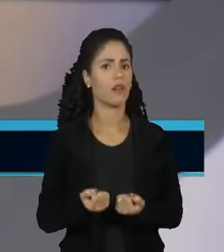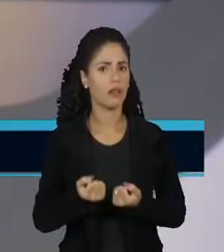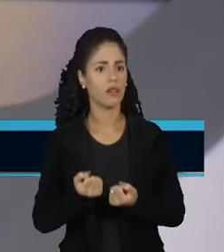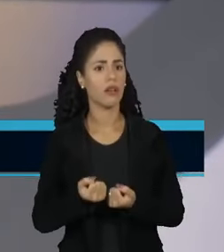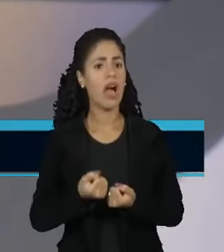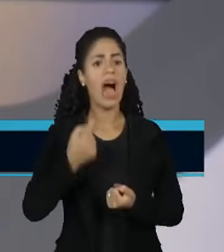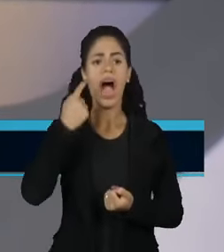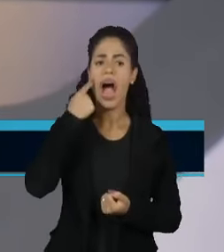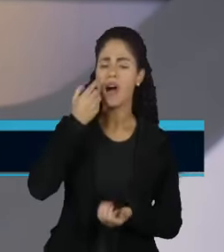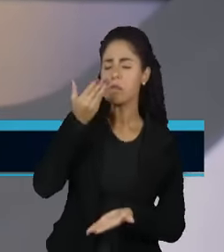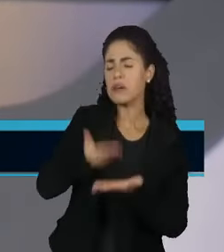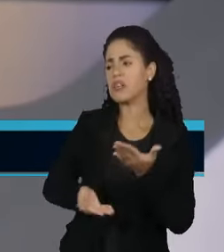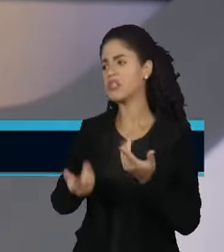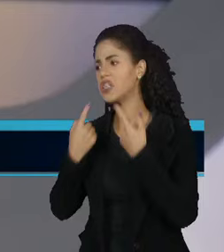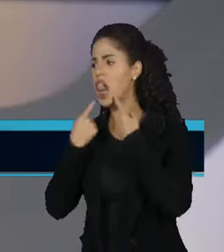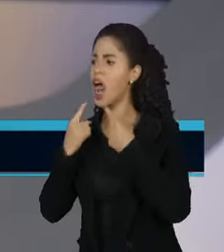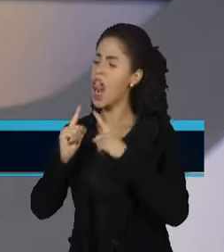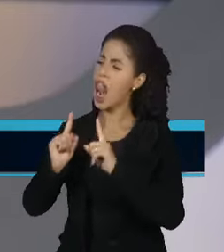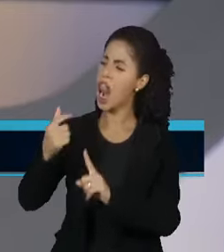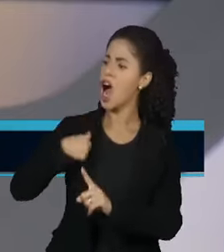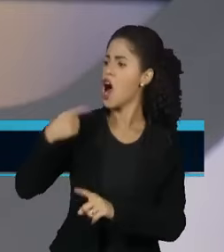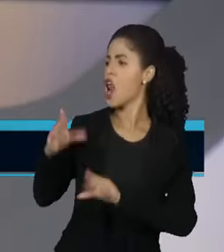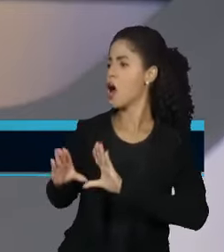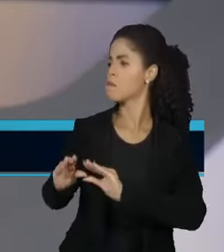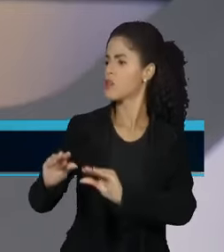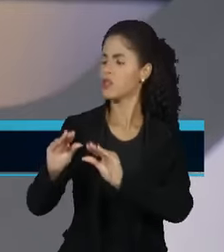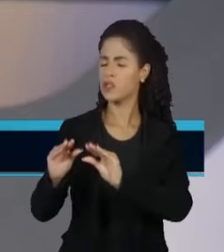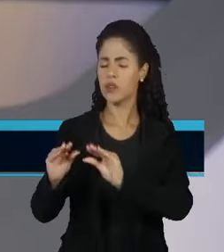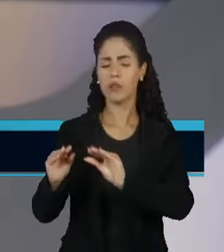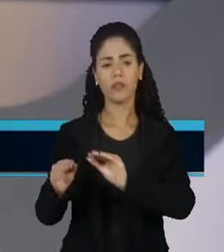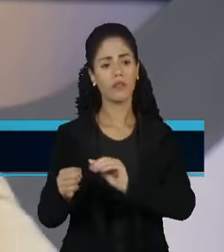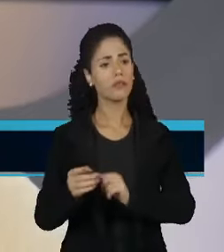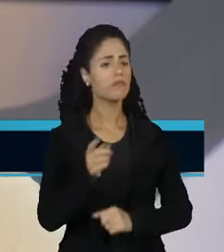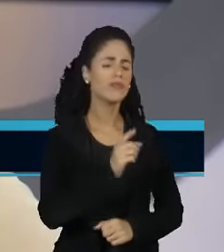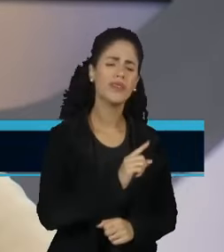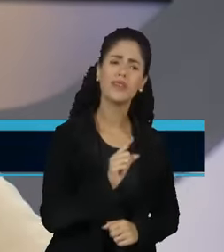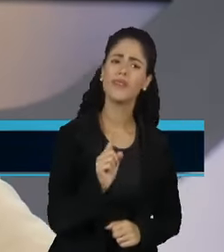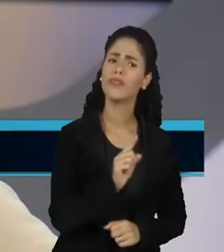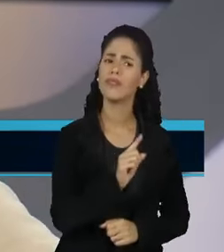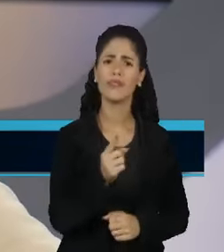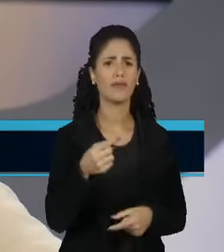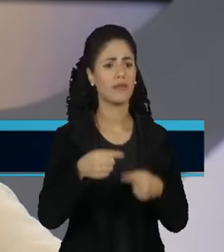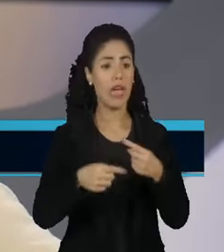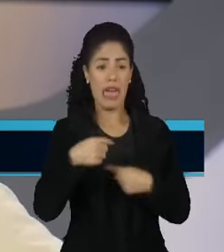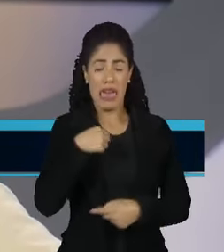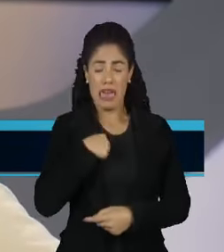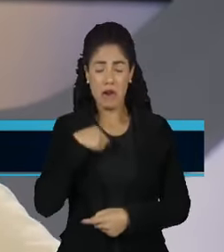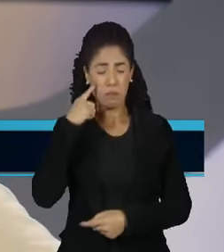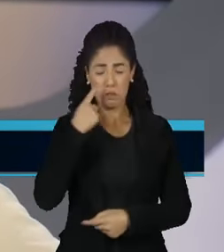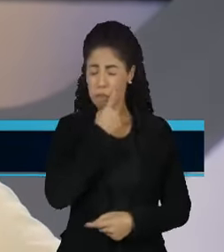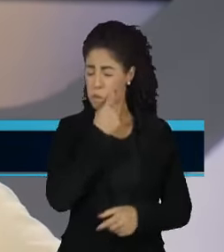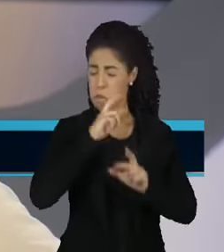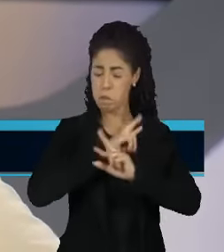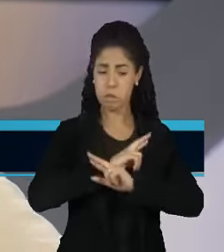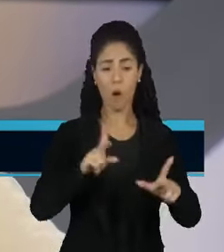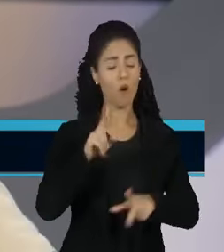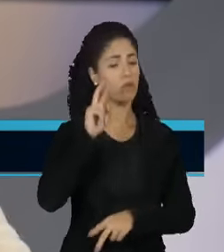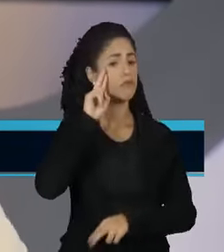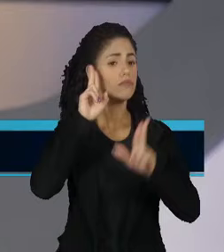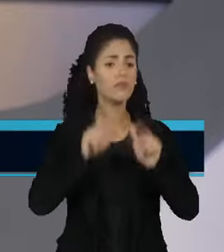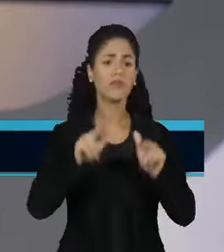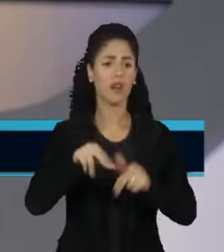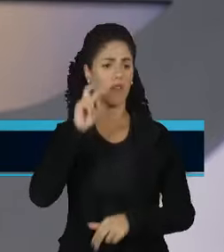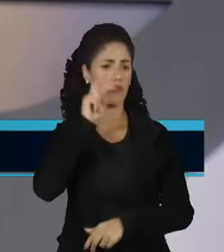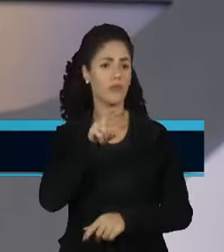dizer que foi fraudado. E aquela reunião que ele gravou. Eu nunca vi, professor Vila, Karen,